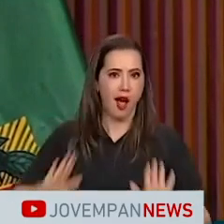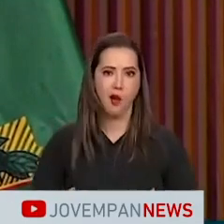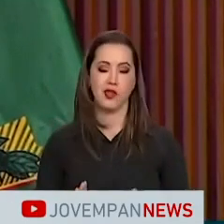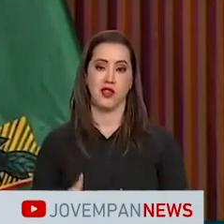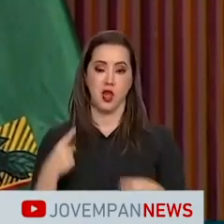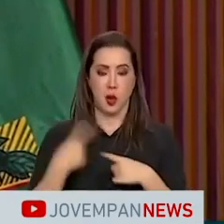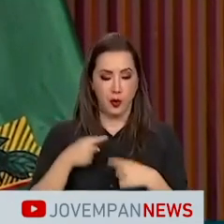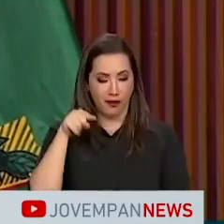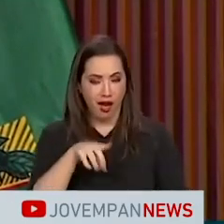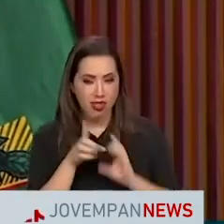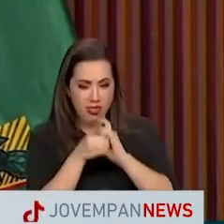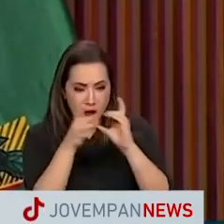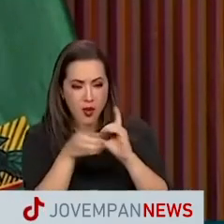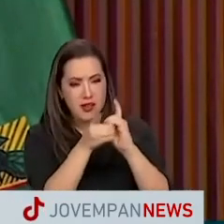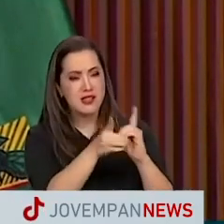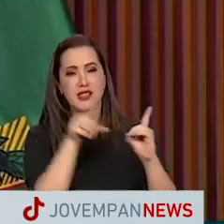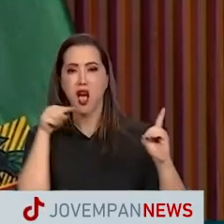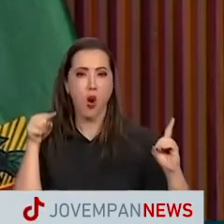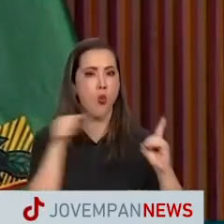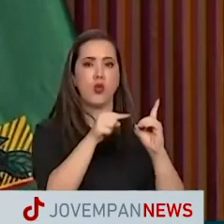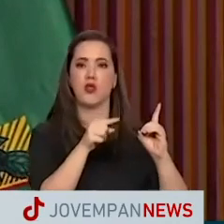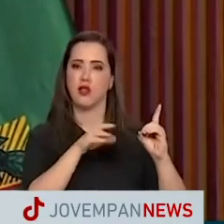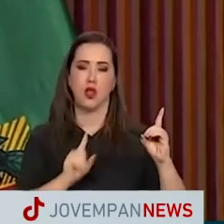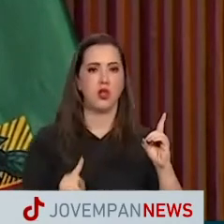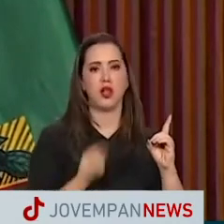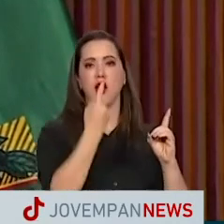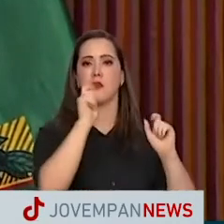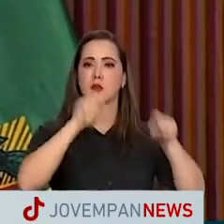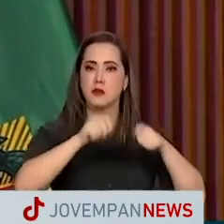porque ela é a única chance da